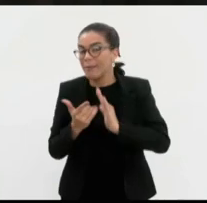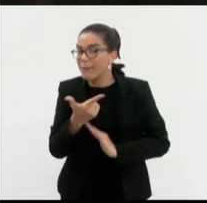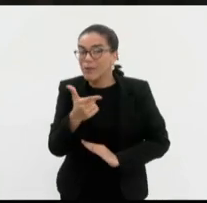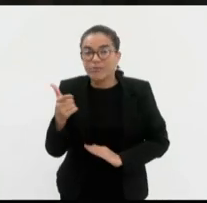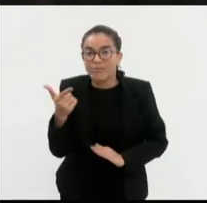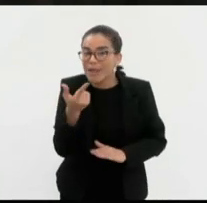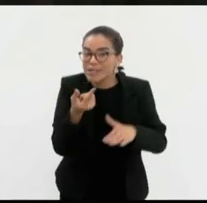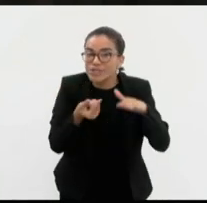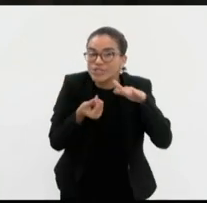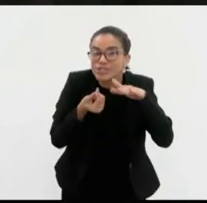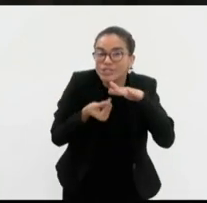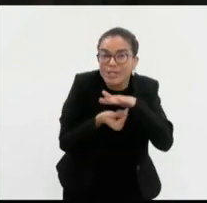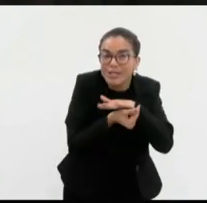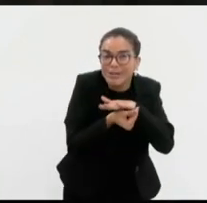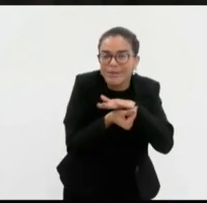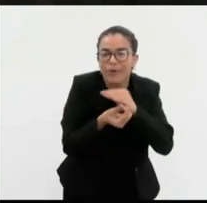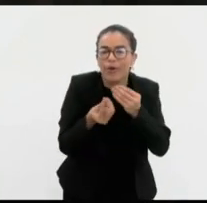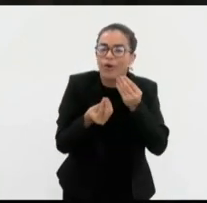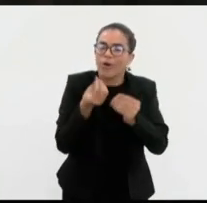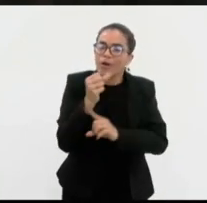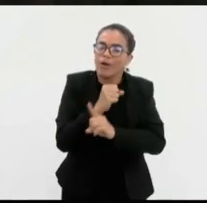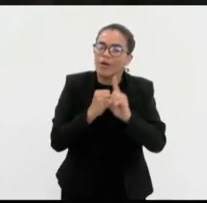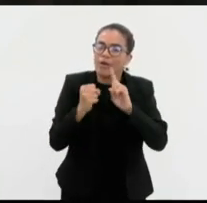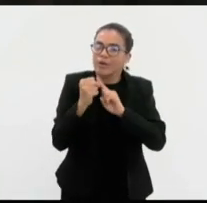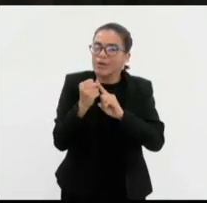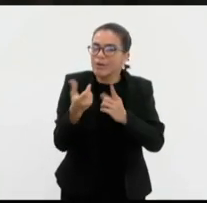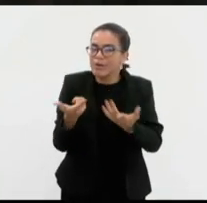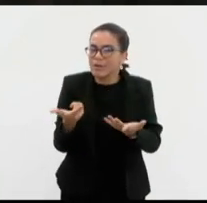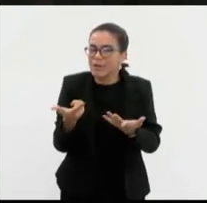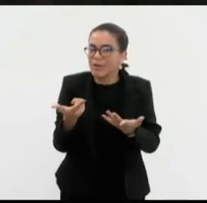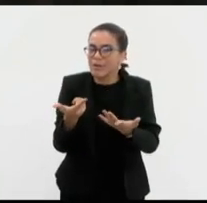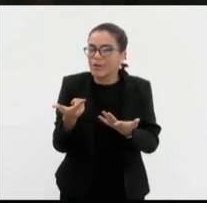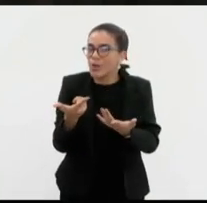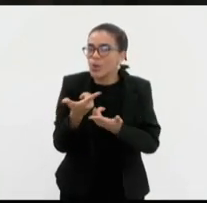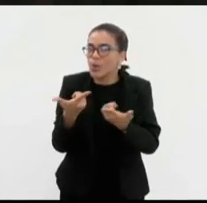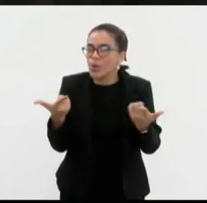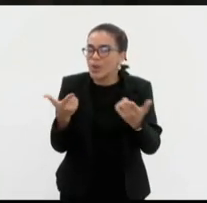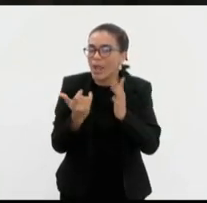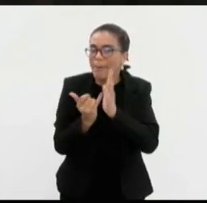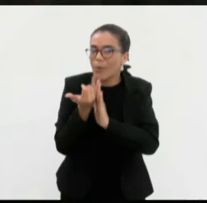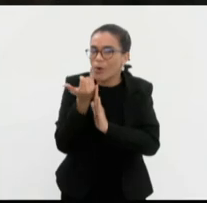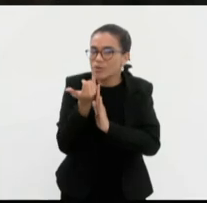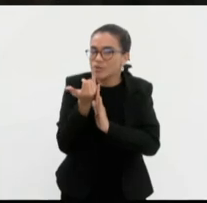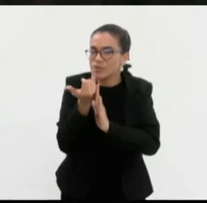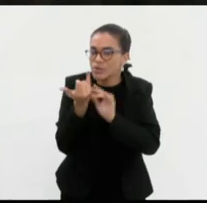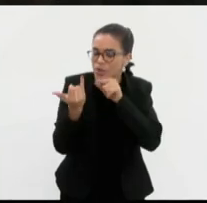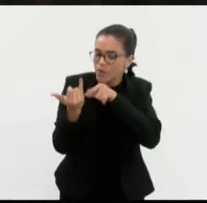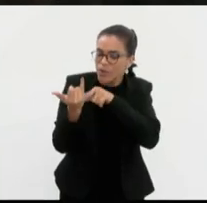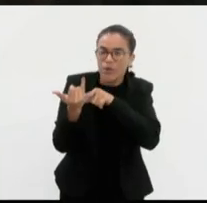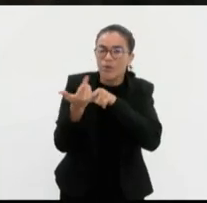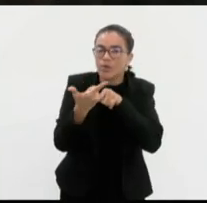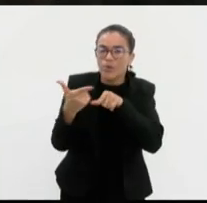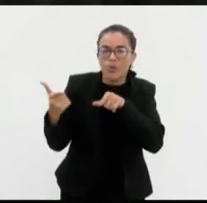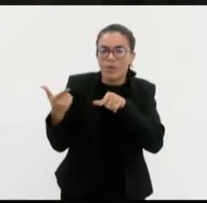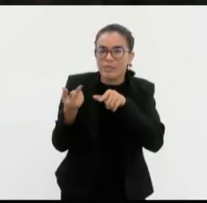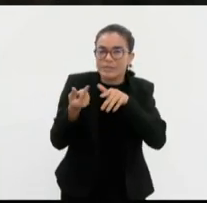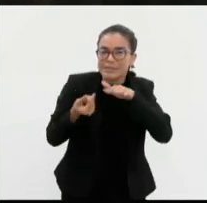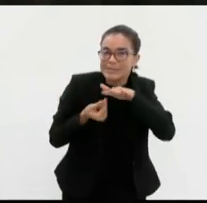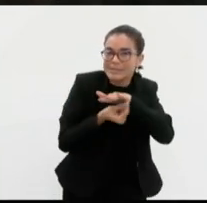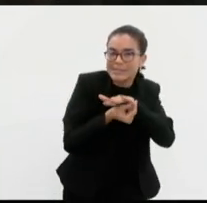sem imposto não existe sociedade que exista exista imposto que exista receita sem ter